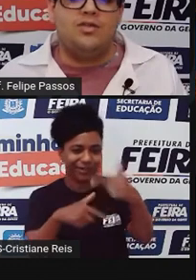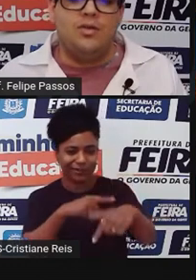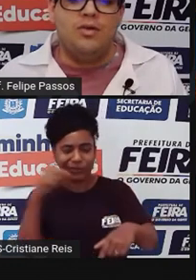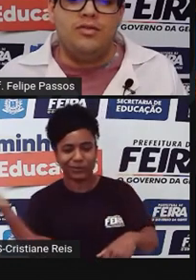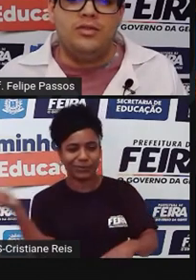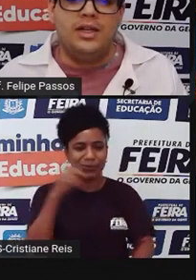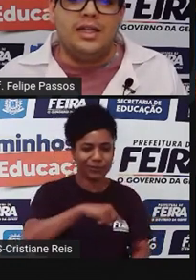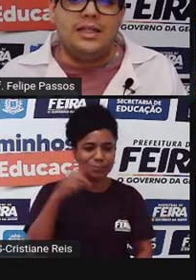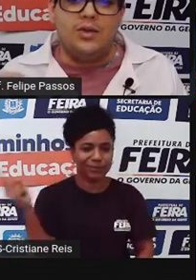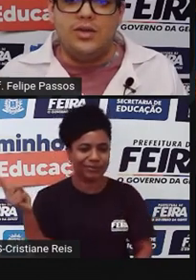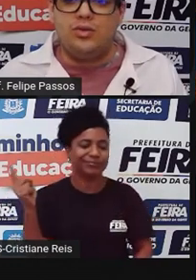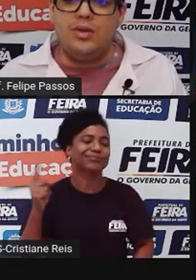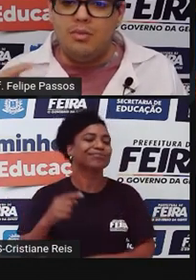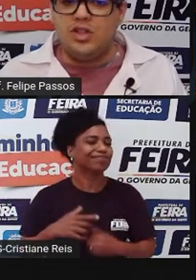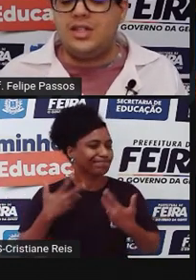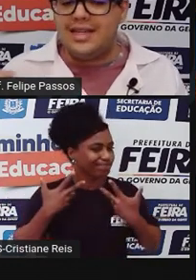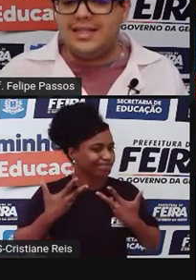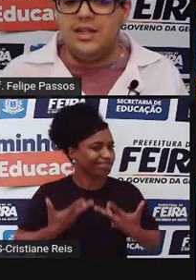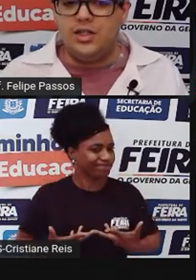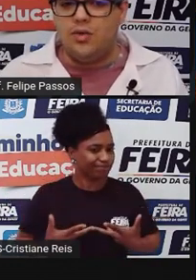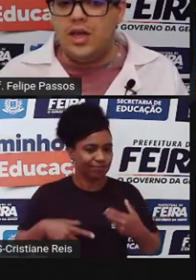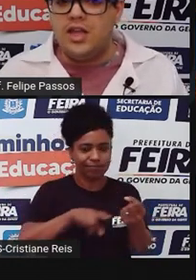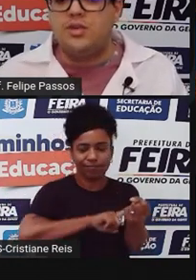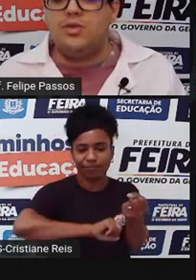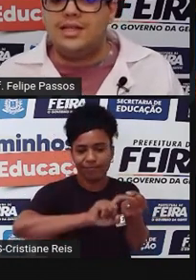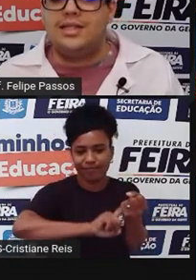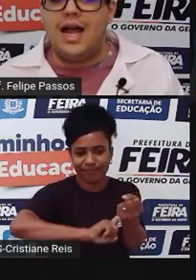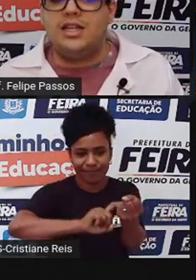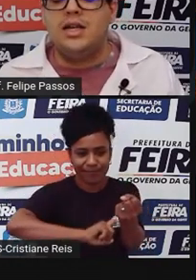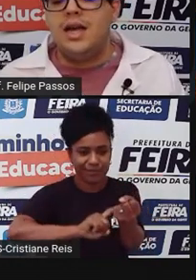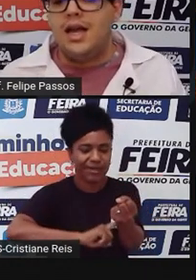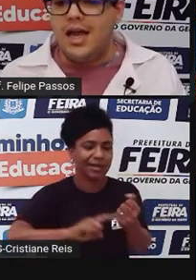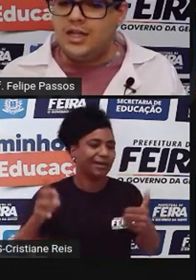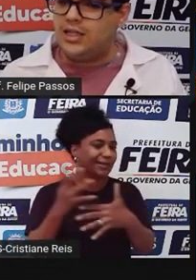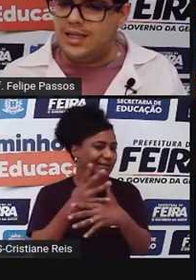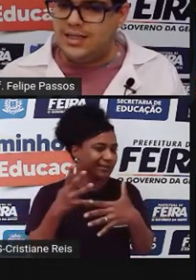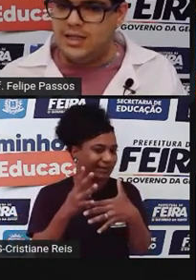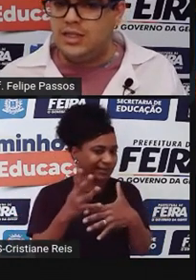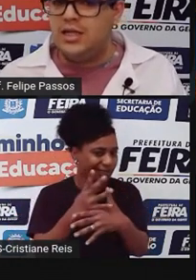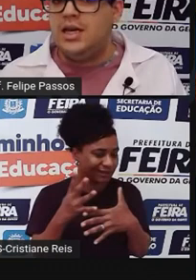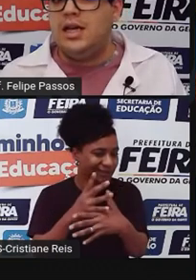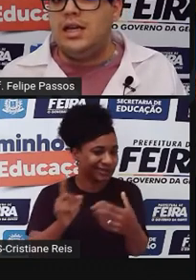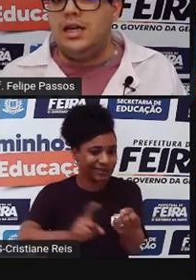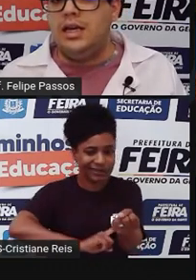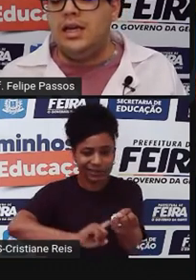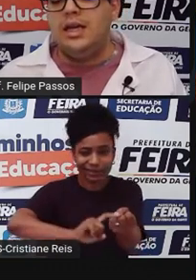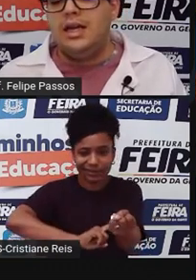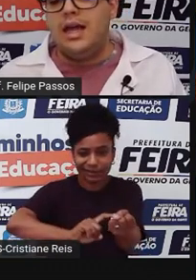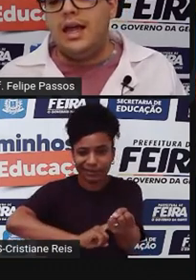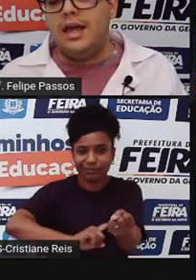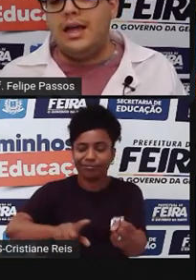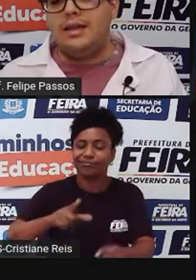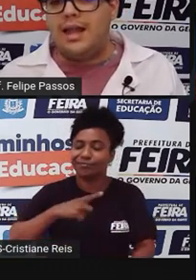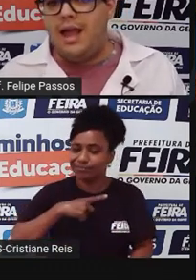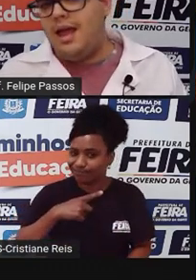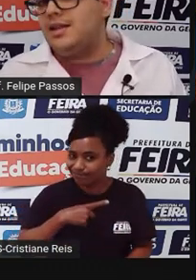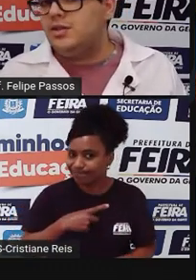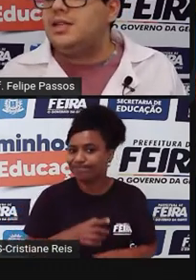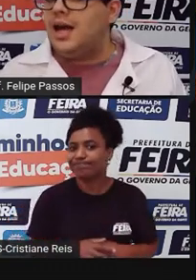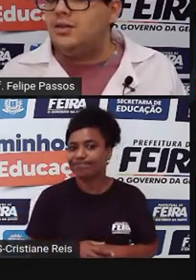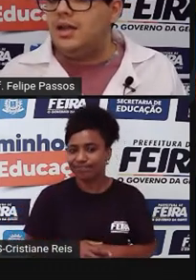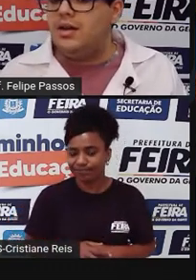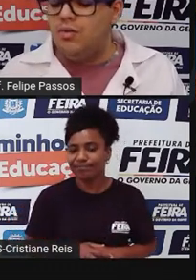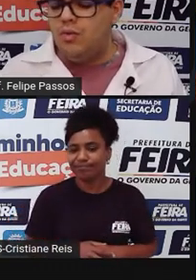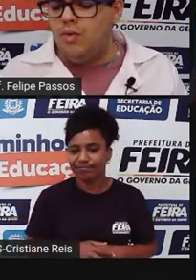para voltar para casa de novo então isso tudo é muito stress e o ritmo da cidade É estressante e é